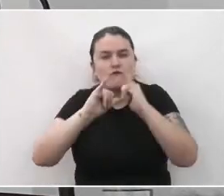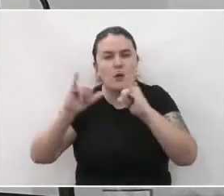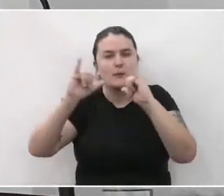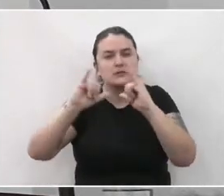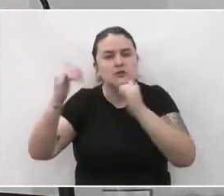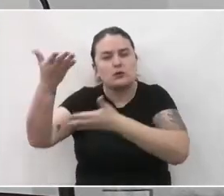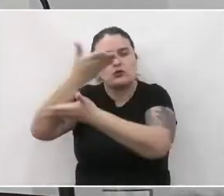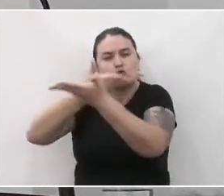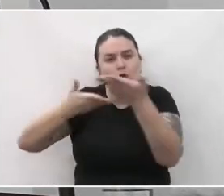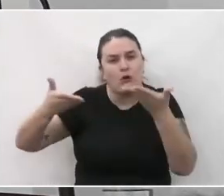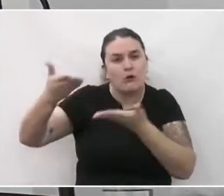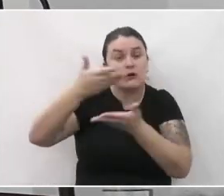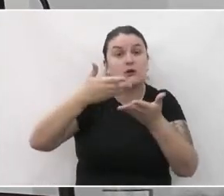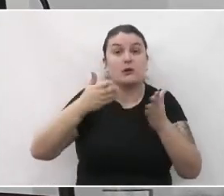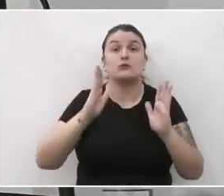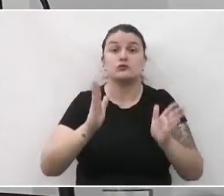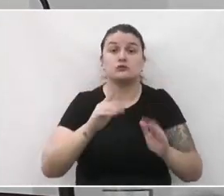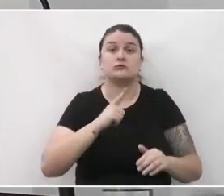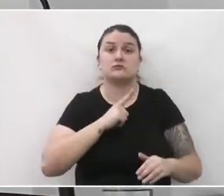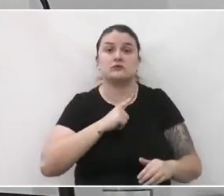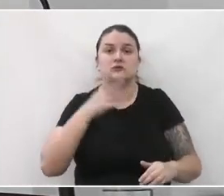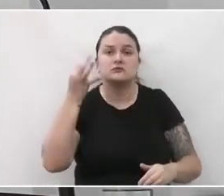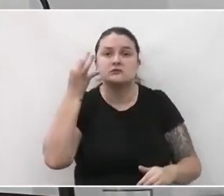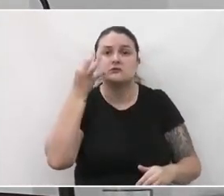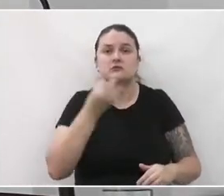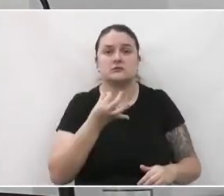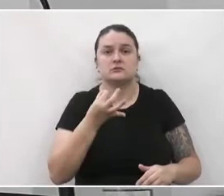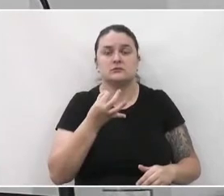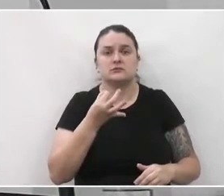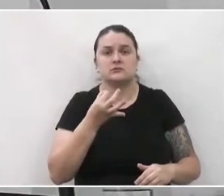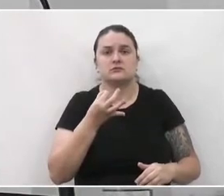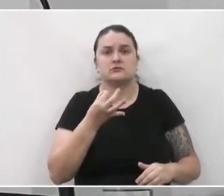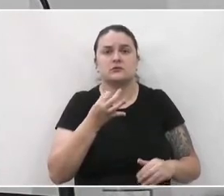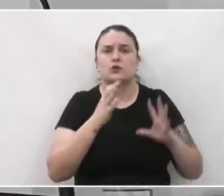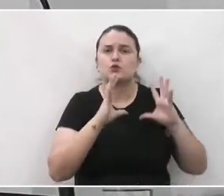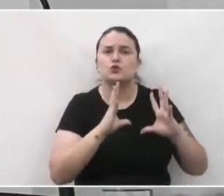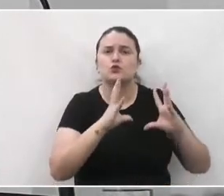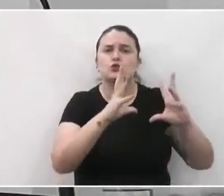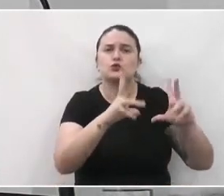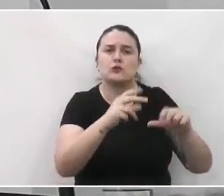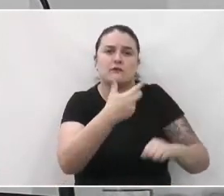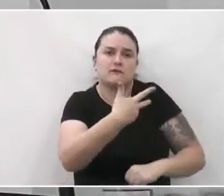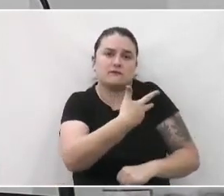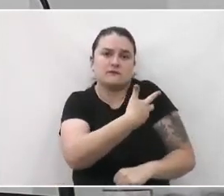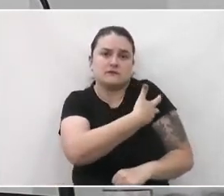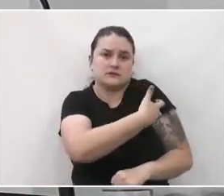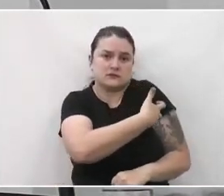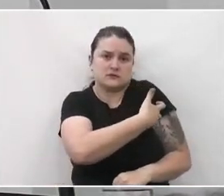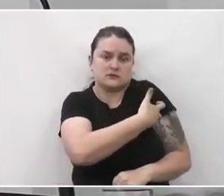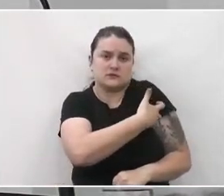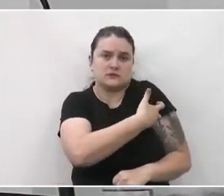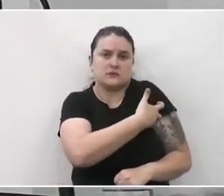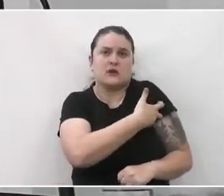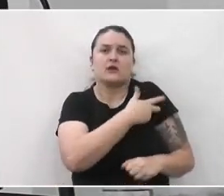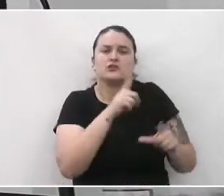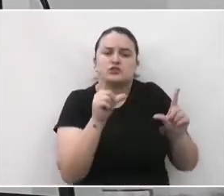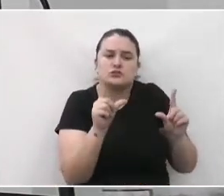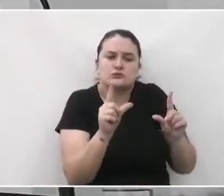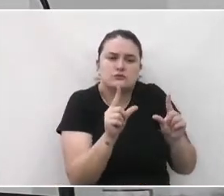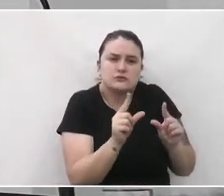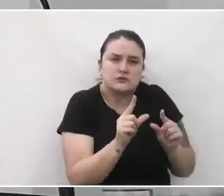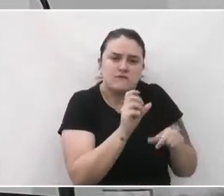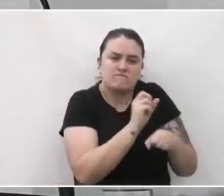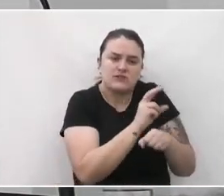nós temos hoje a certeza que praticamente todas essas vacinas, elas bloqueiam